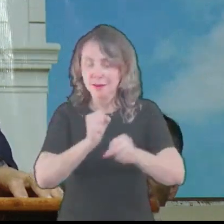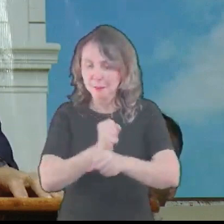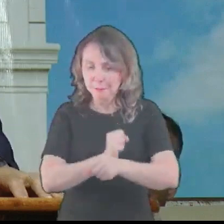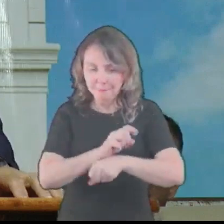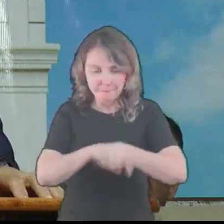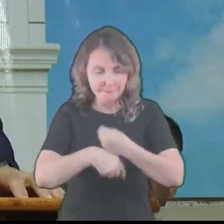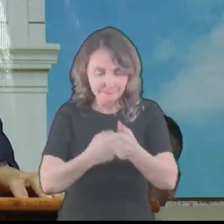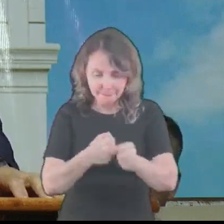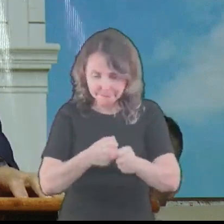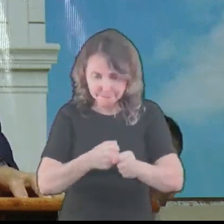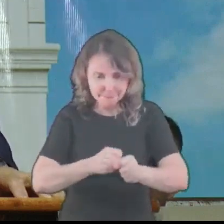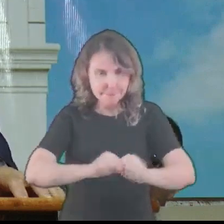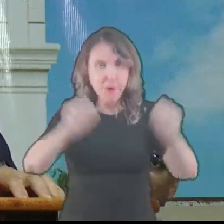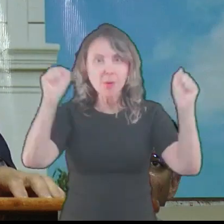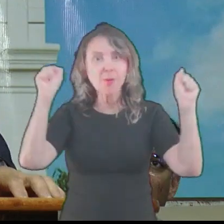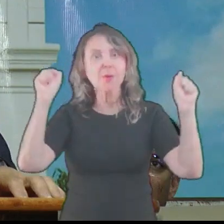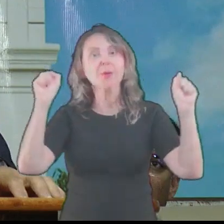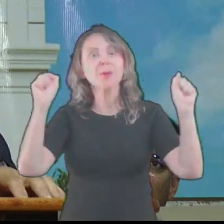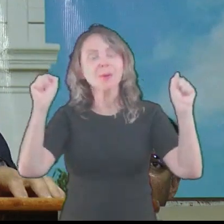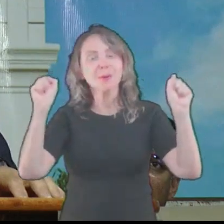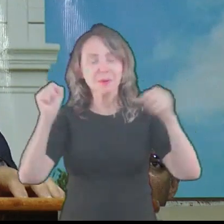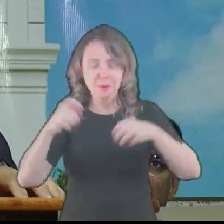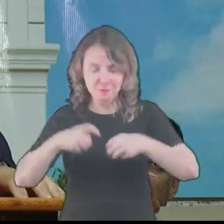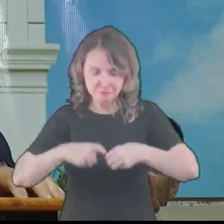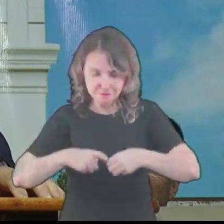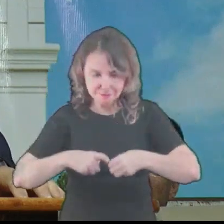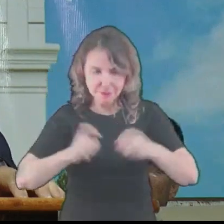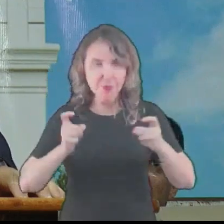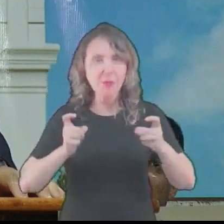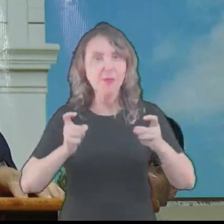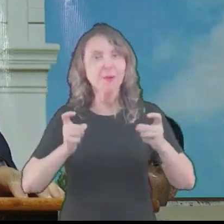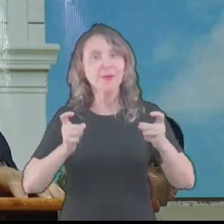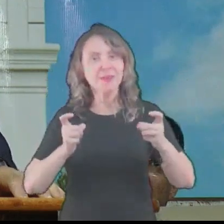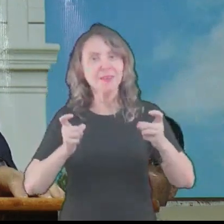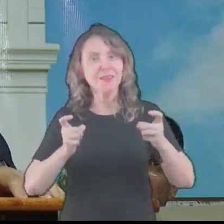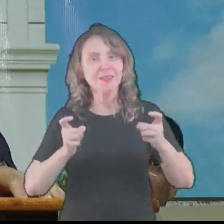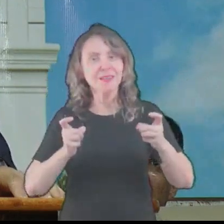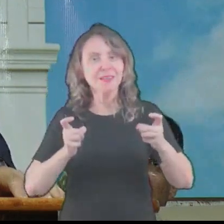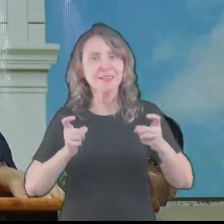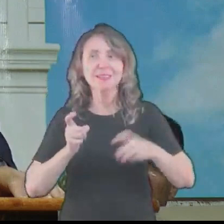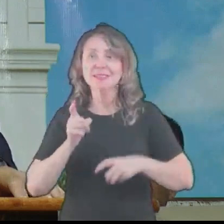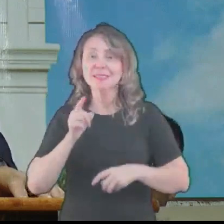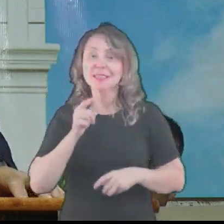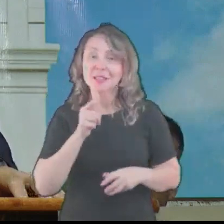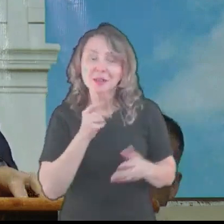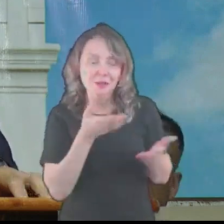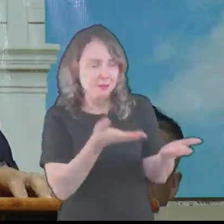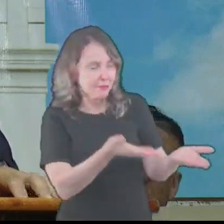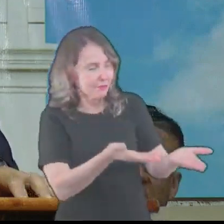os cadeados abertos, e ele lhe convidou: saí,